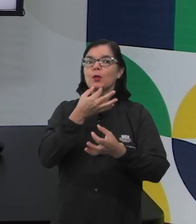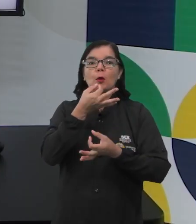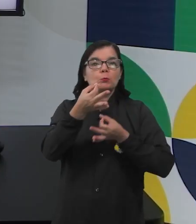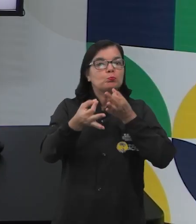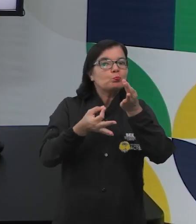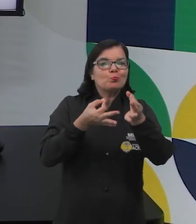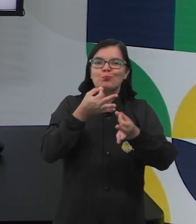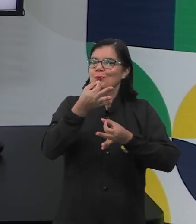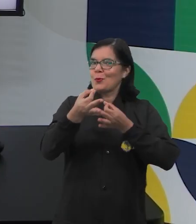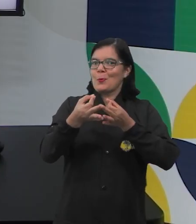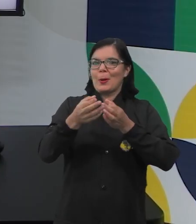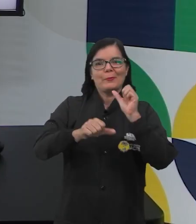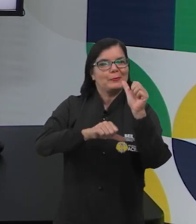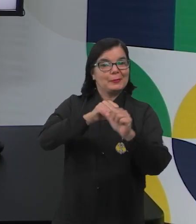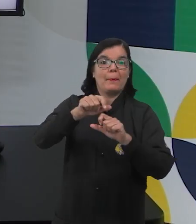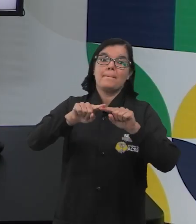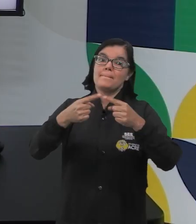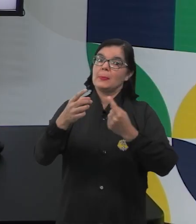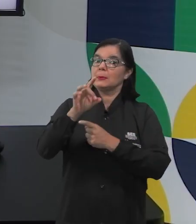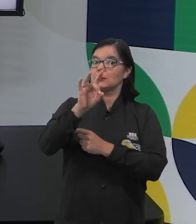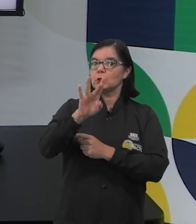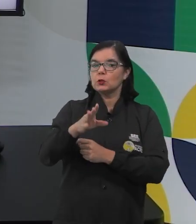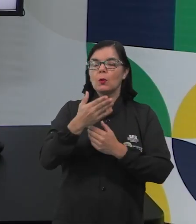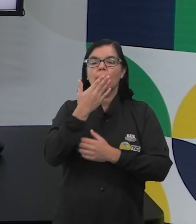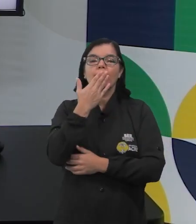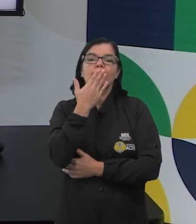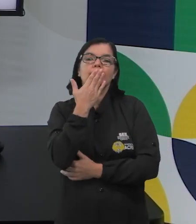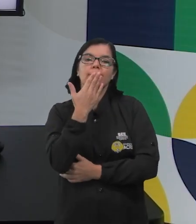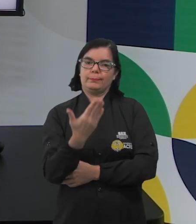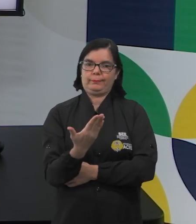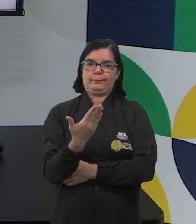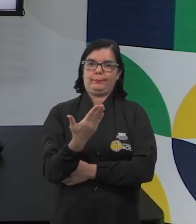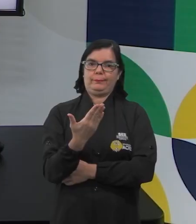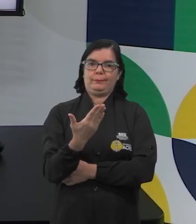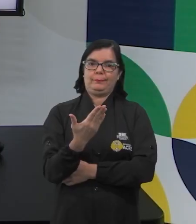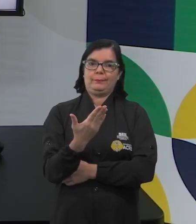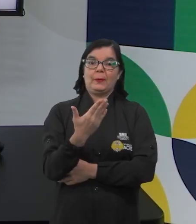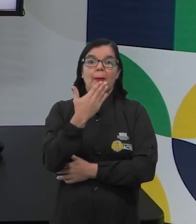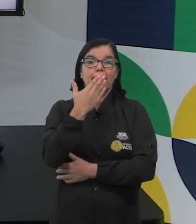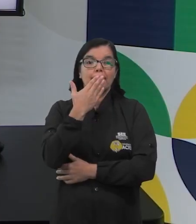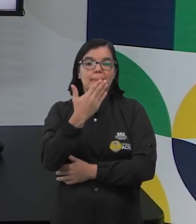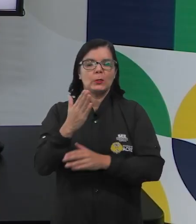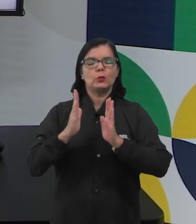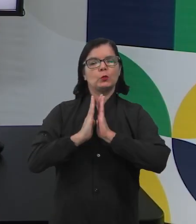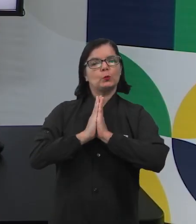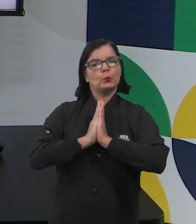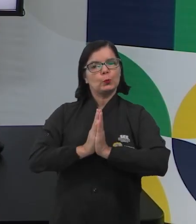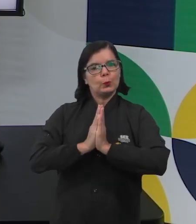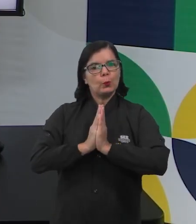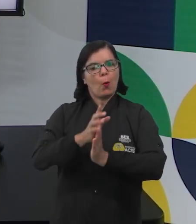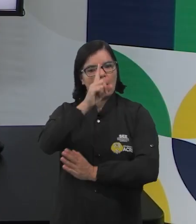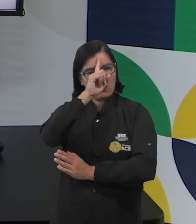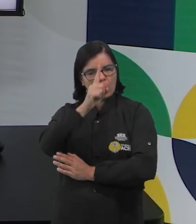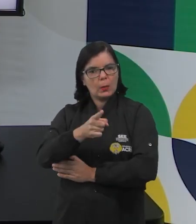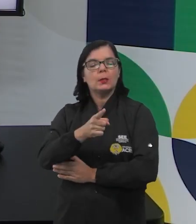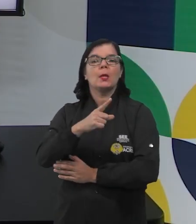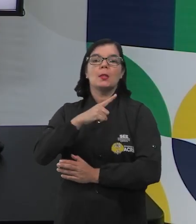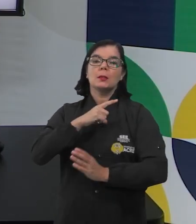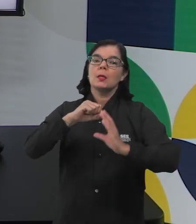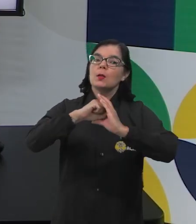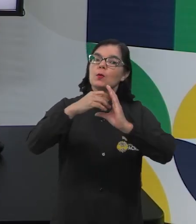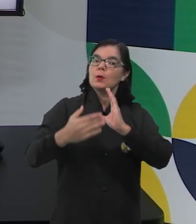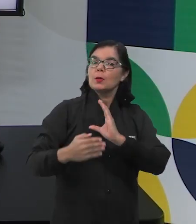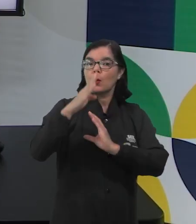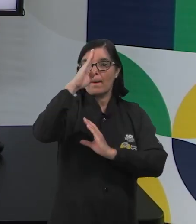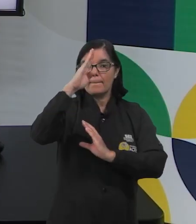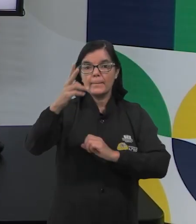argumentando para que você mude, ele apenas está pedindo. Pedir, suplicar ou ordenar tem como característica